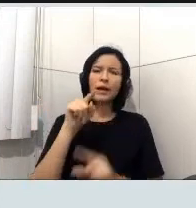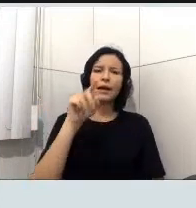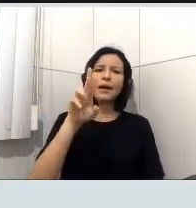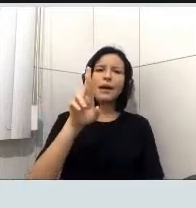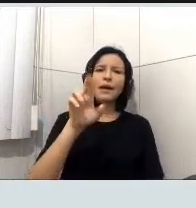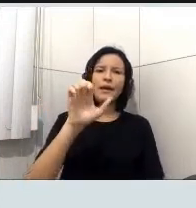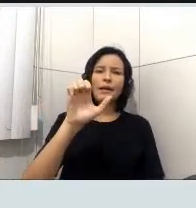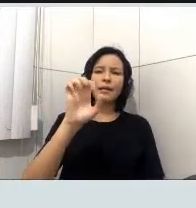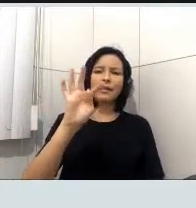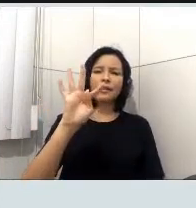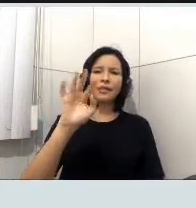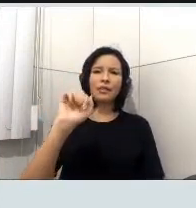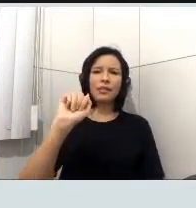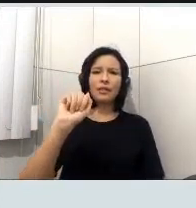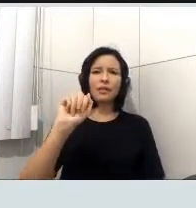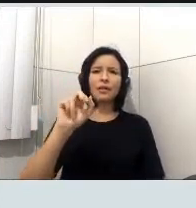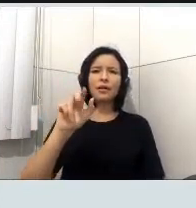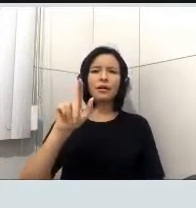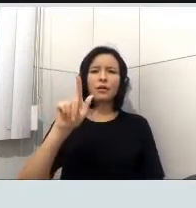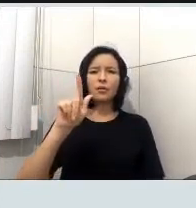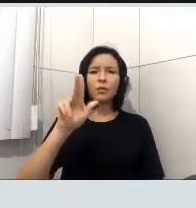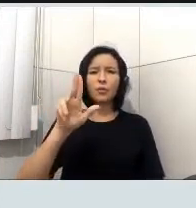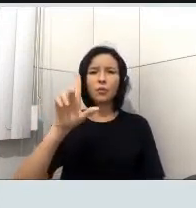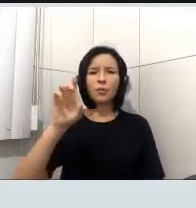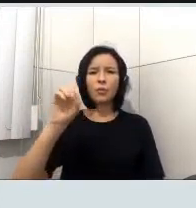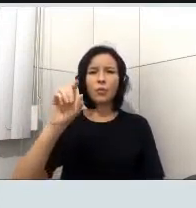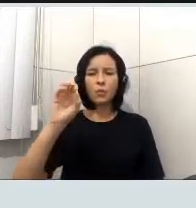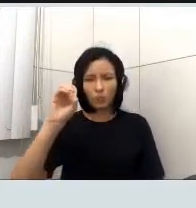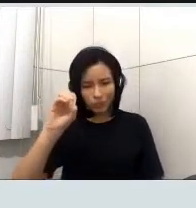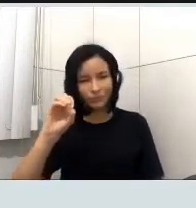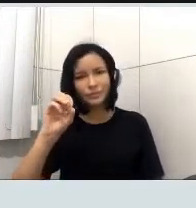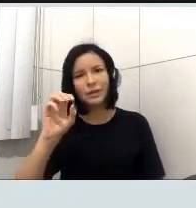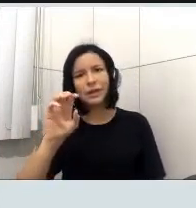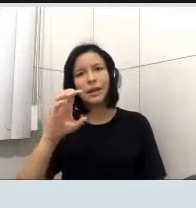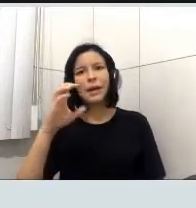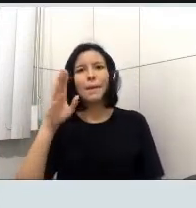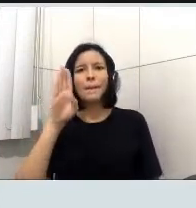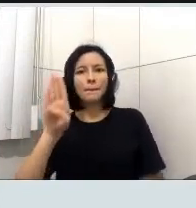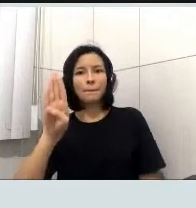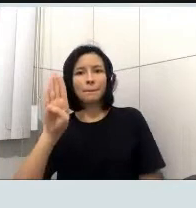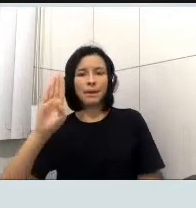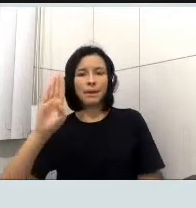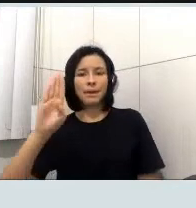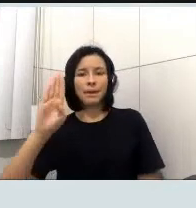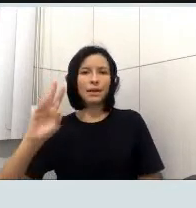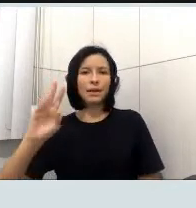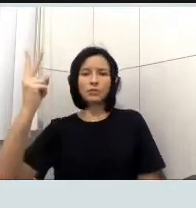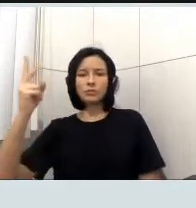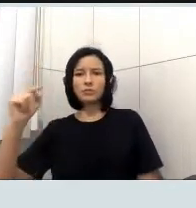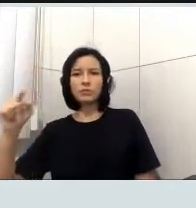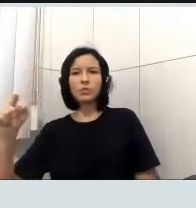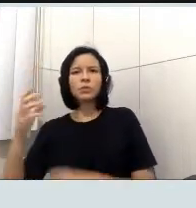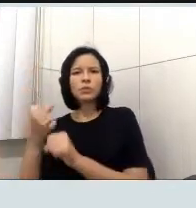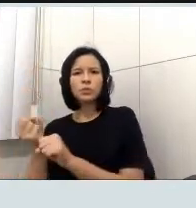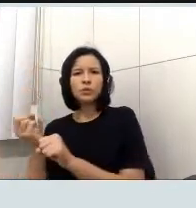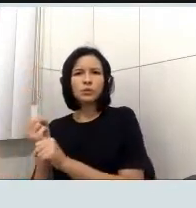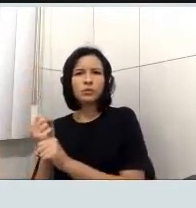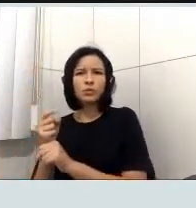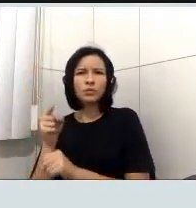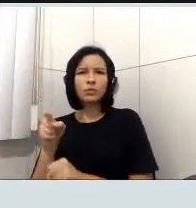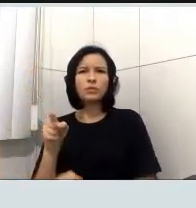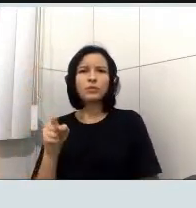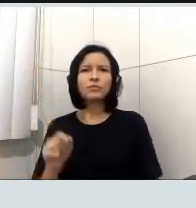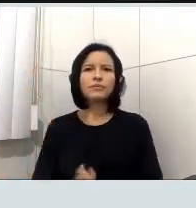é A ao quadrado igual a B ao quadrado mais C ao quadrado, né? Nós temos os valores. Quem é A? A